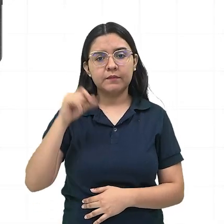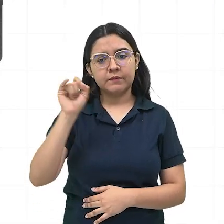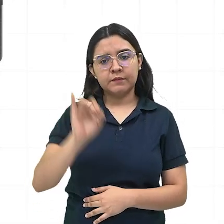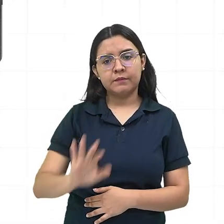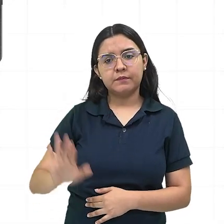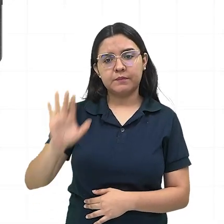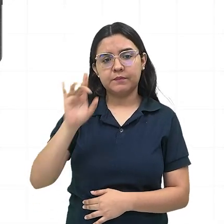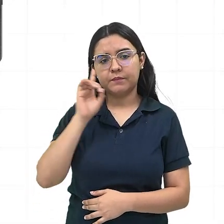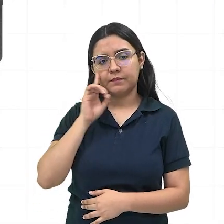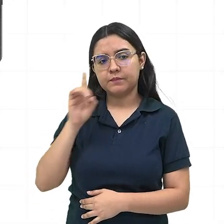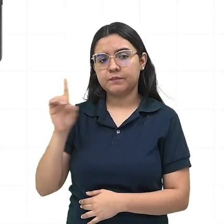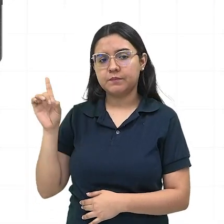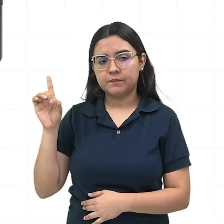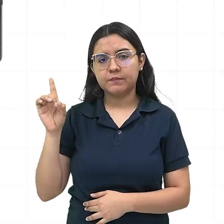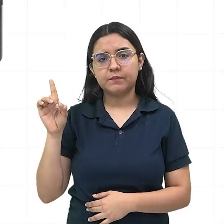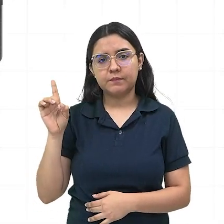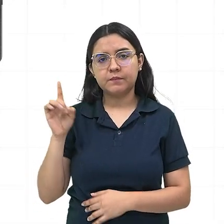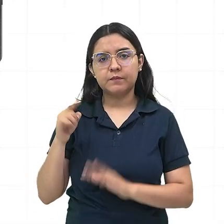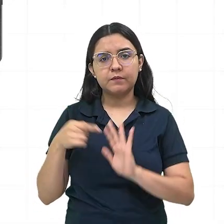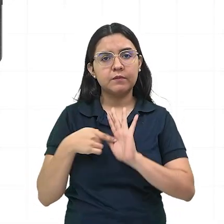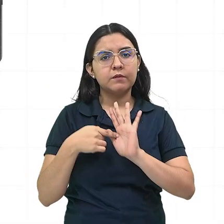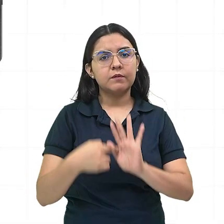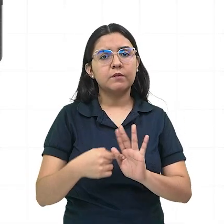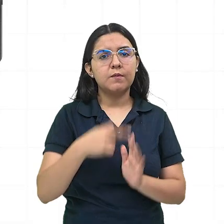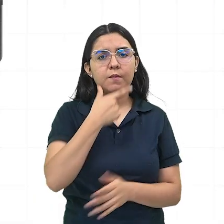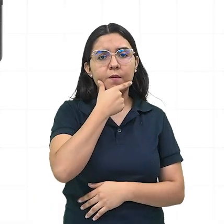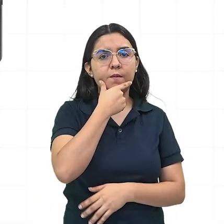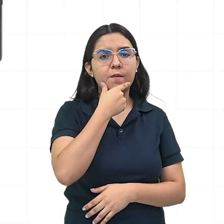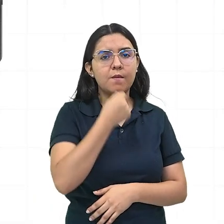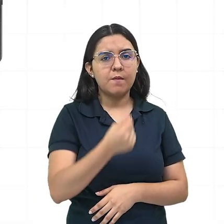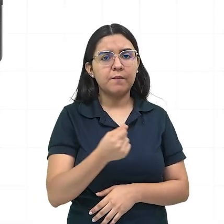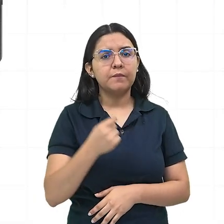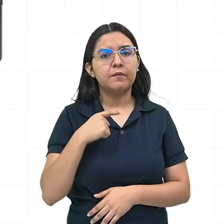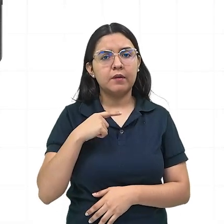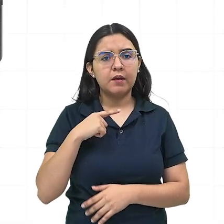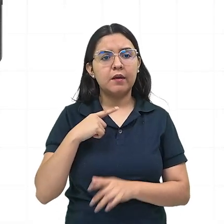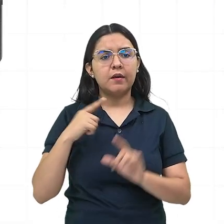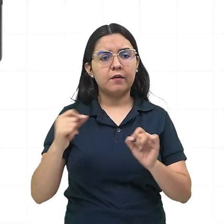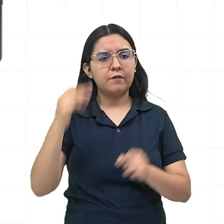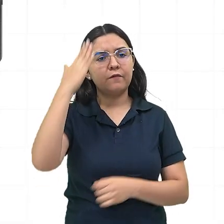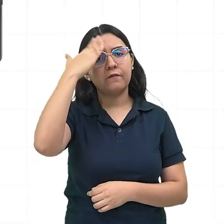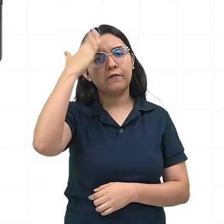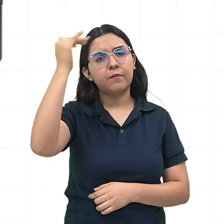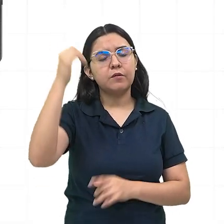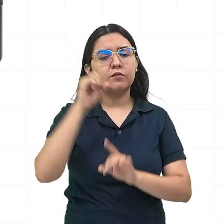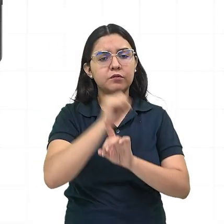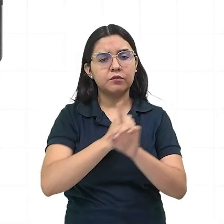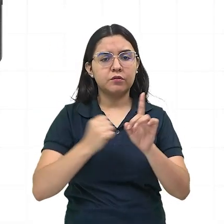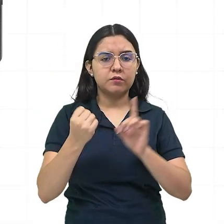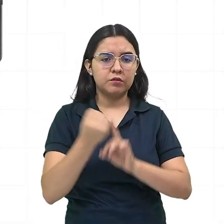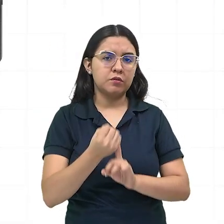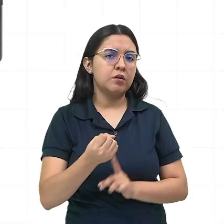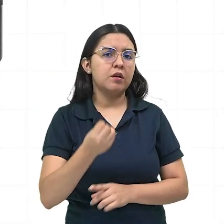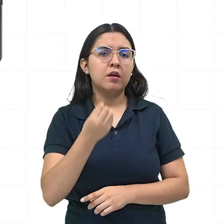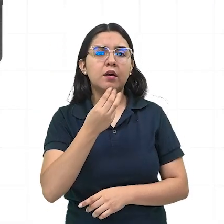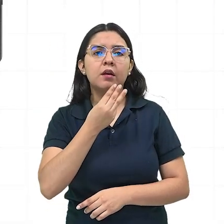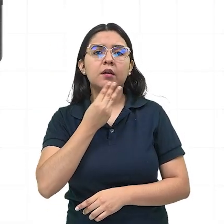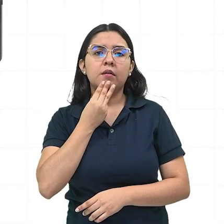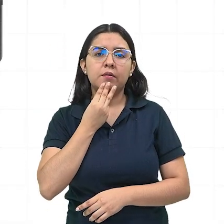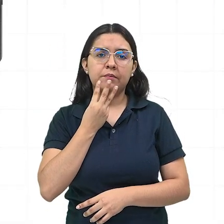imagem que você está vendo aí na sua frente, nós temos um grande expoente da sociologia que foi o Max Weber.